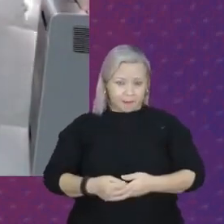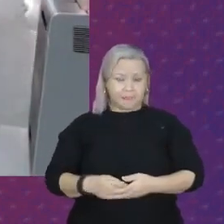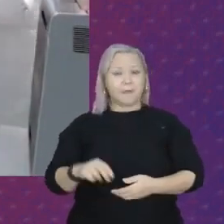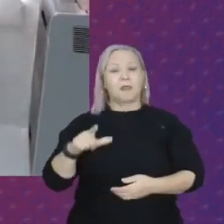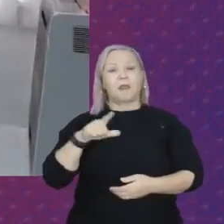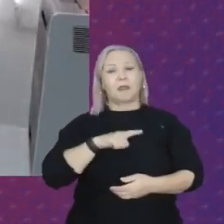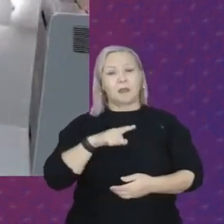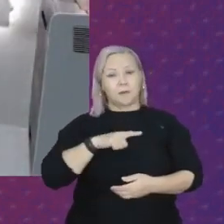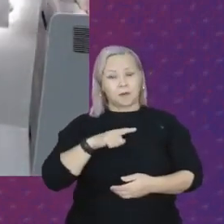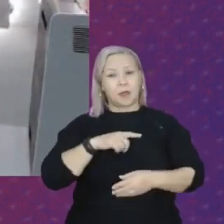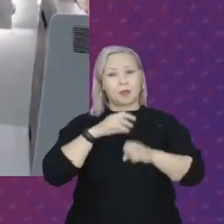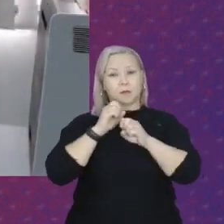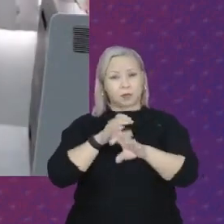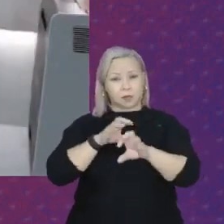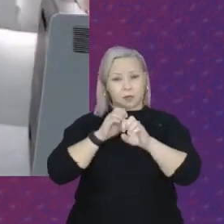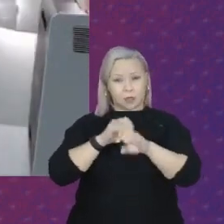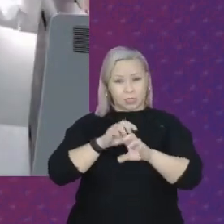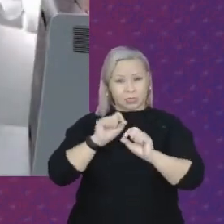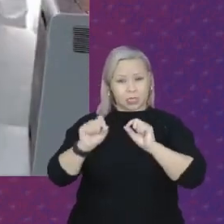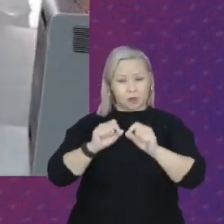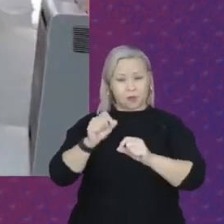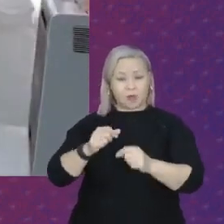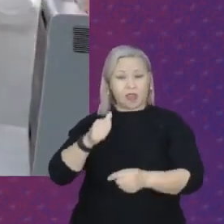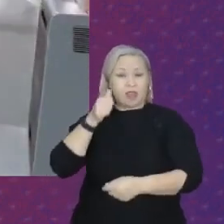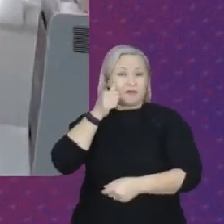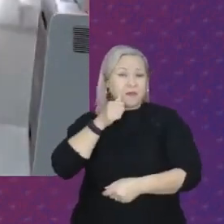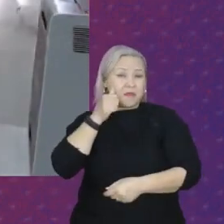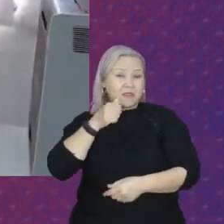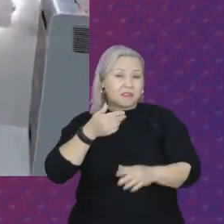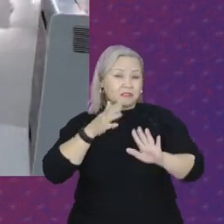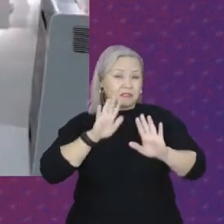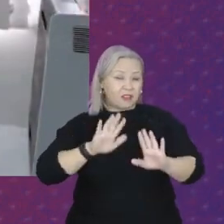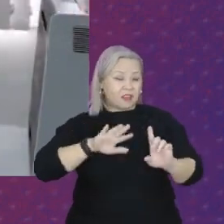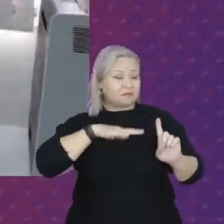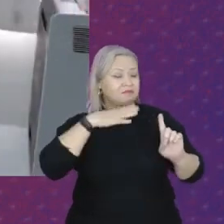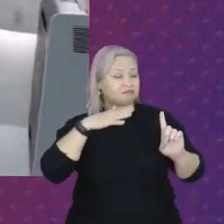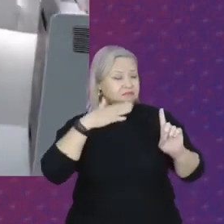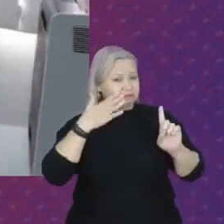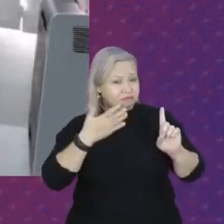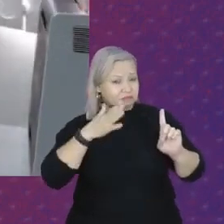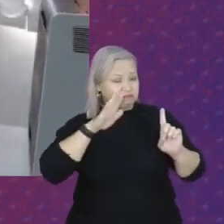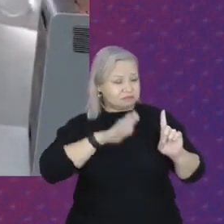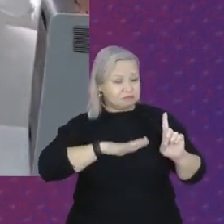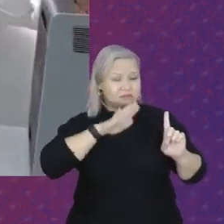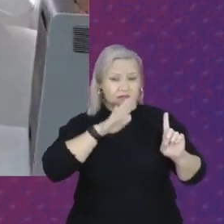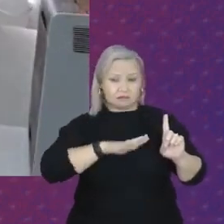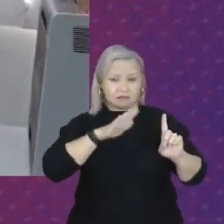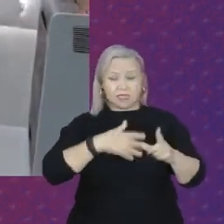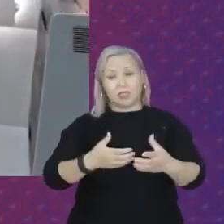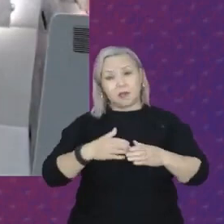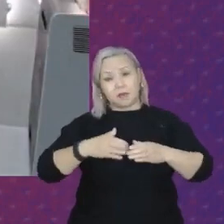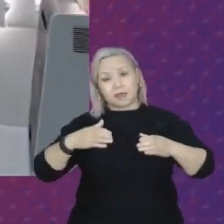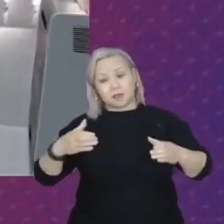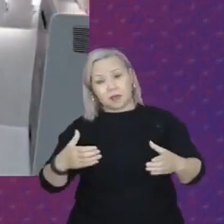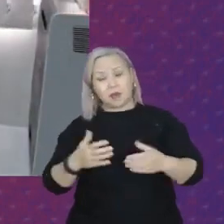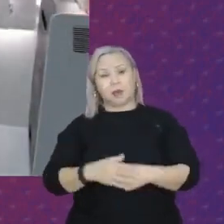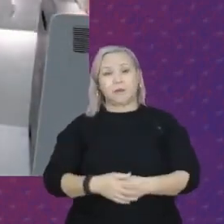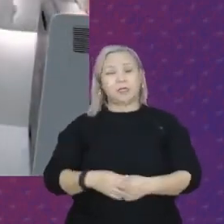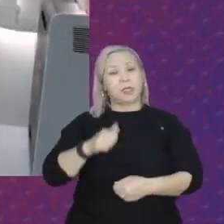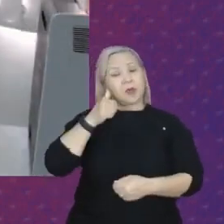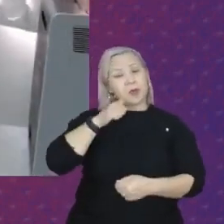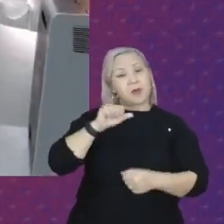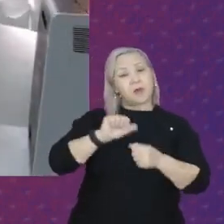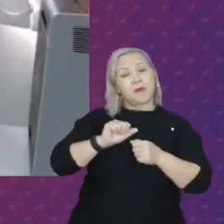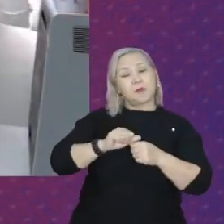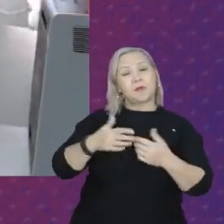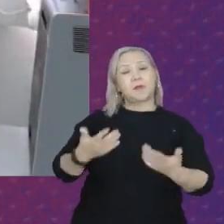uma educação que é feminizada, ou seja, é uma educação majoritariamente composta por mulheres,